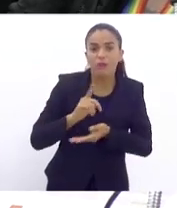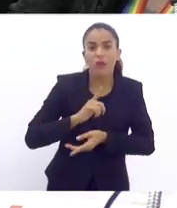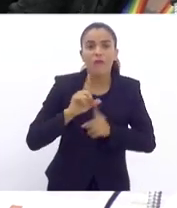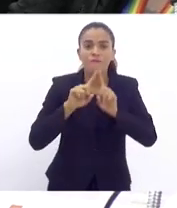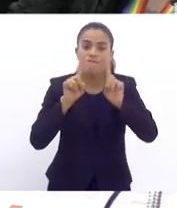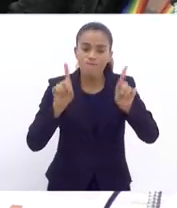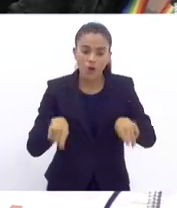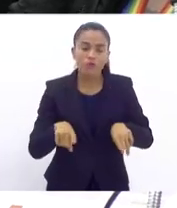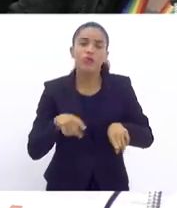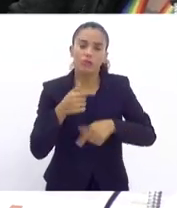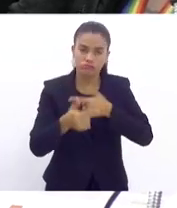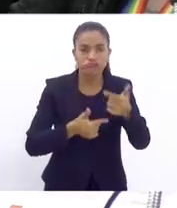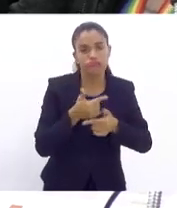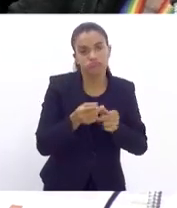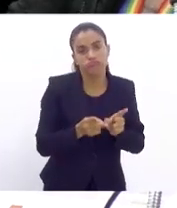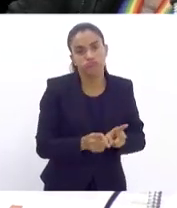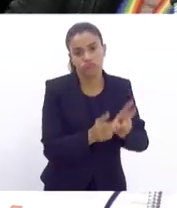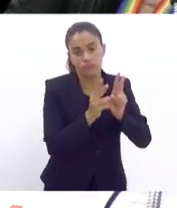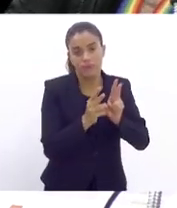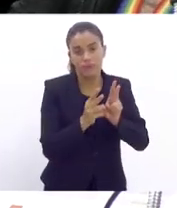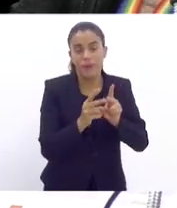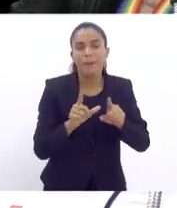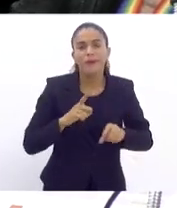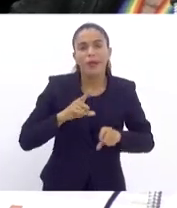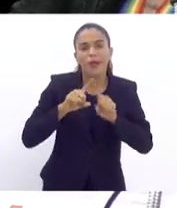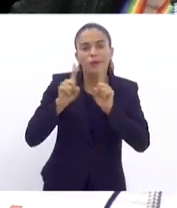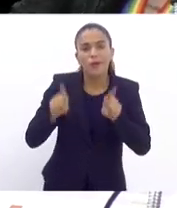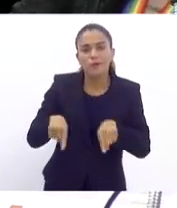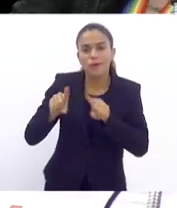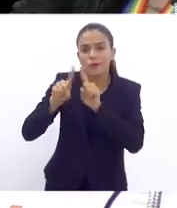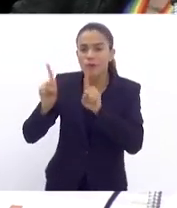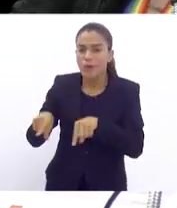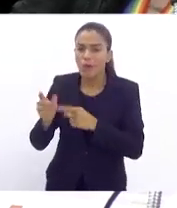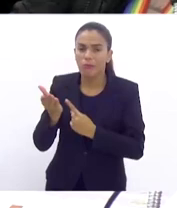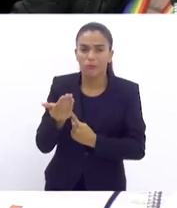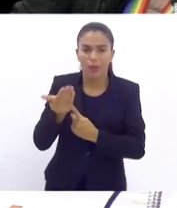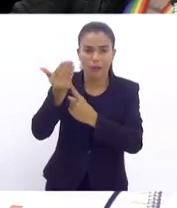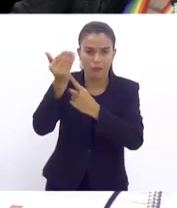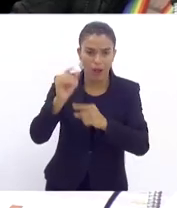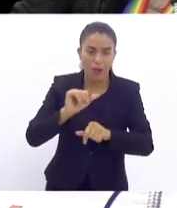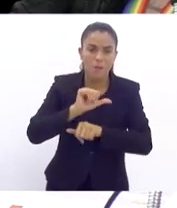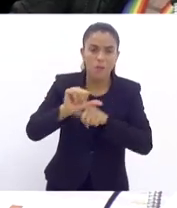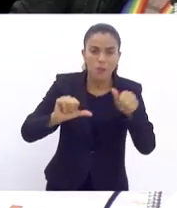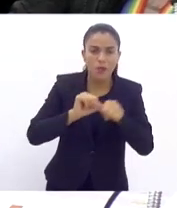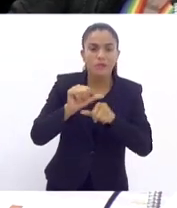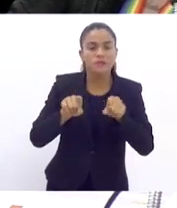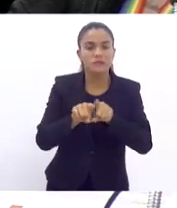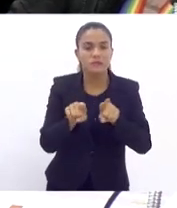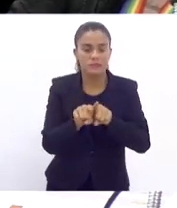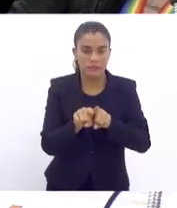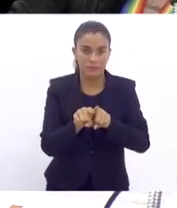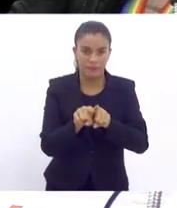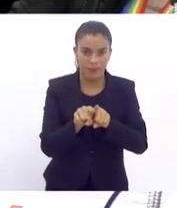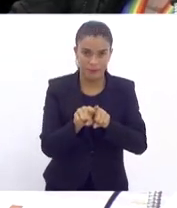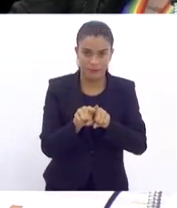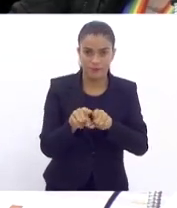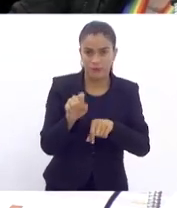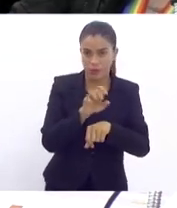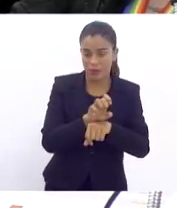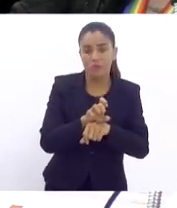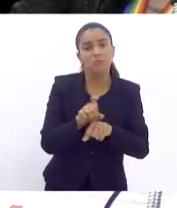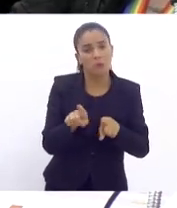função além disso a gente tem uma série de funções que pelas mudanças tecnológicas pela mudança no perfil do Estado também foram